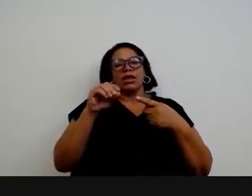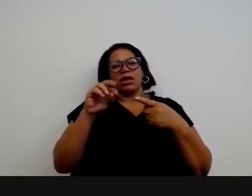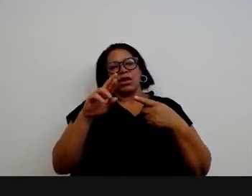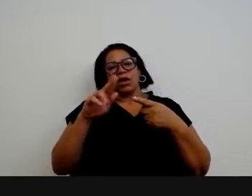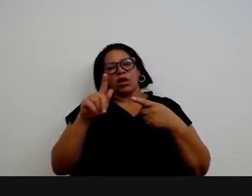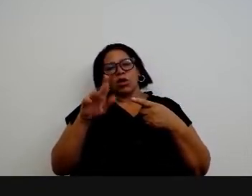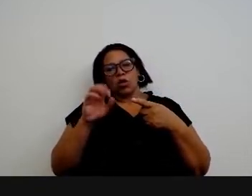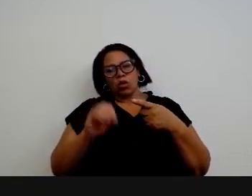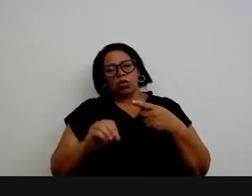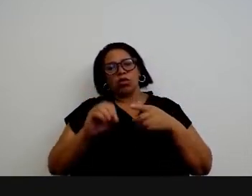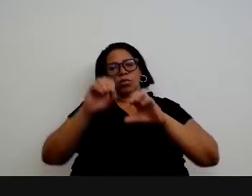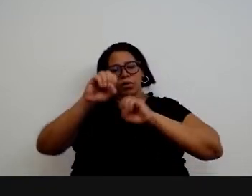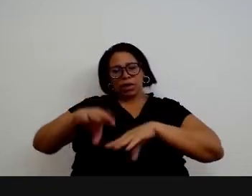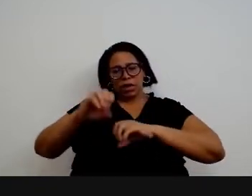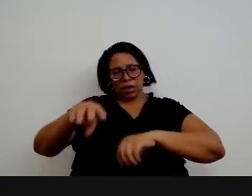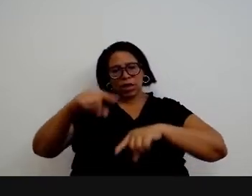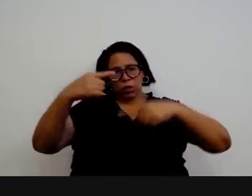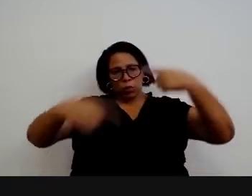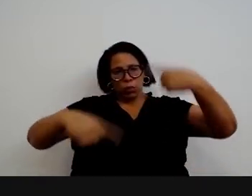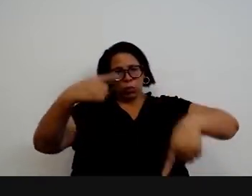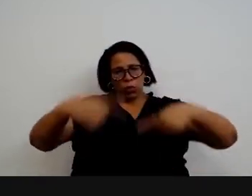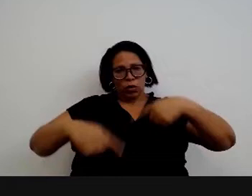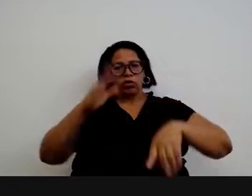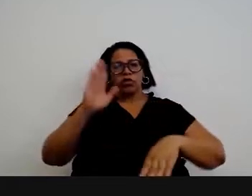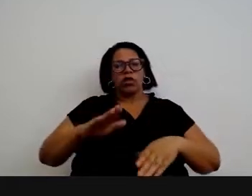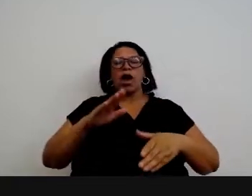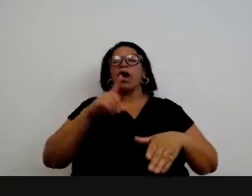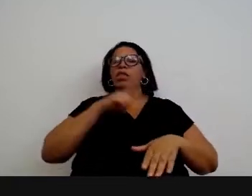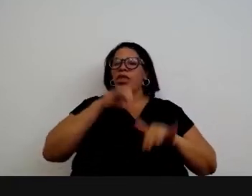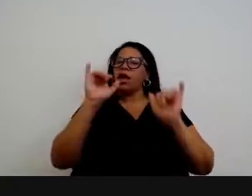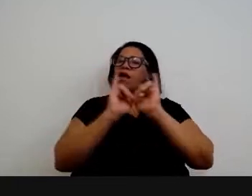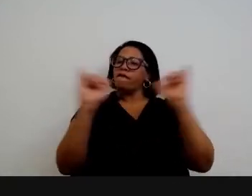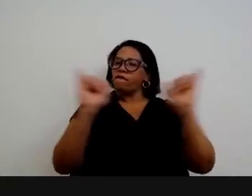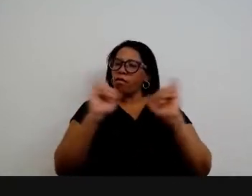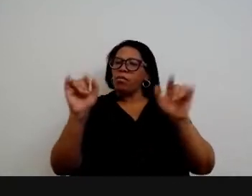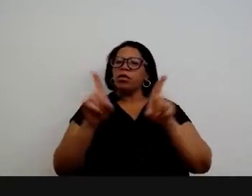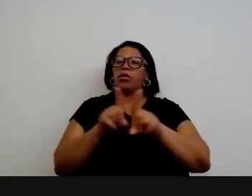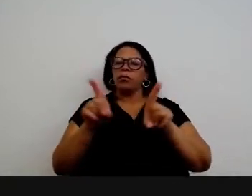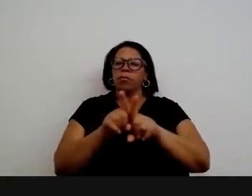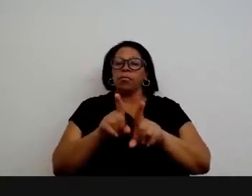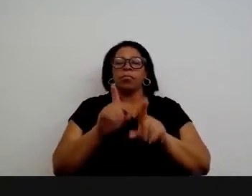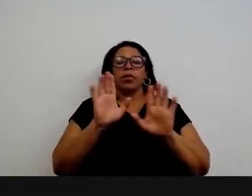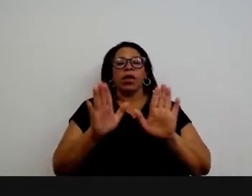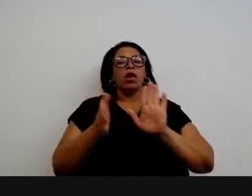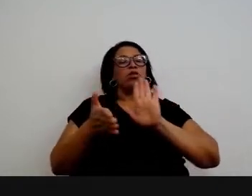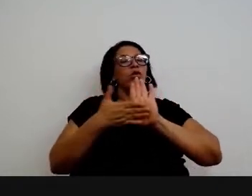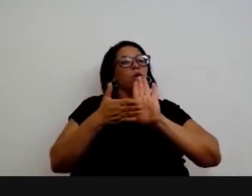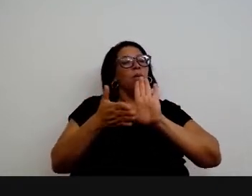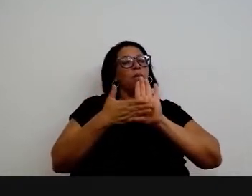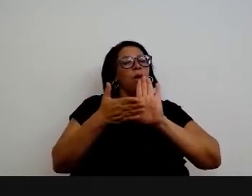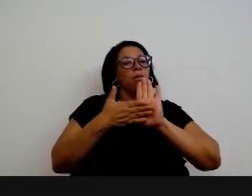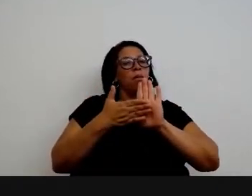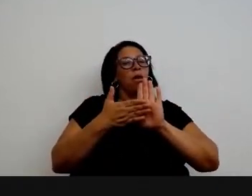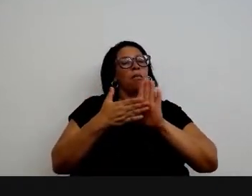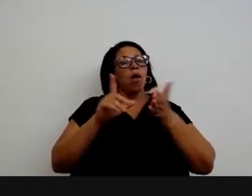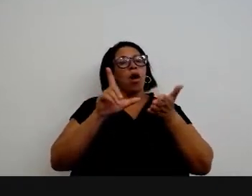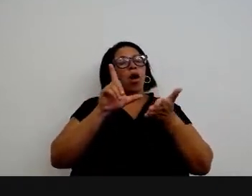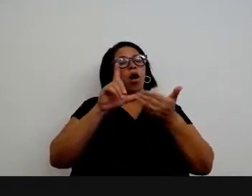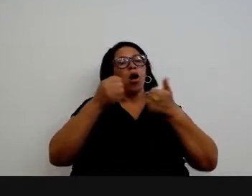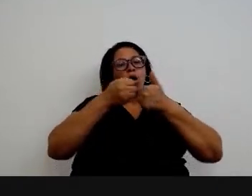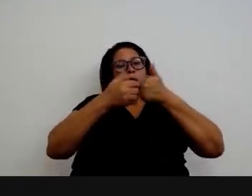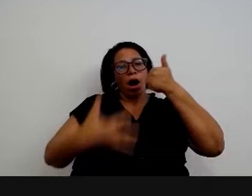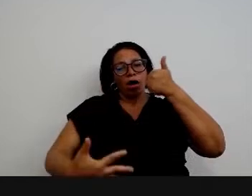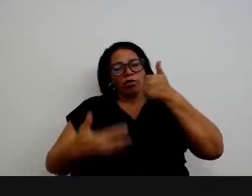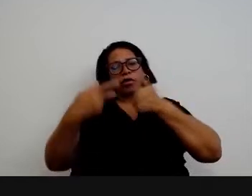Almeida sobre educação política, então participamos de algumas publicações aqui, e eu sou autor, né? A gente submete artigos para a